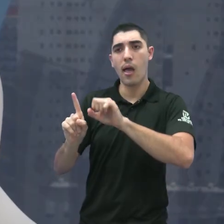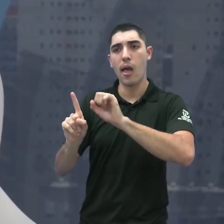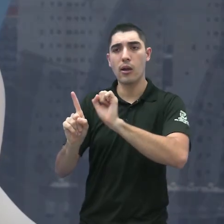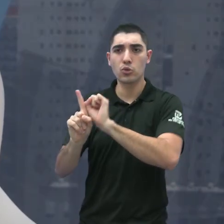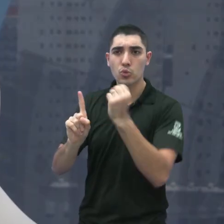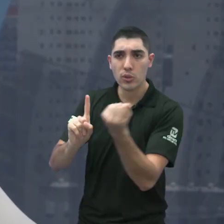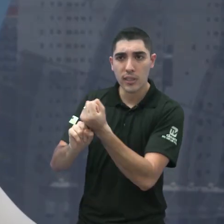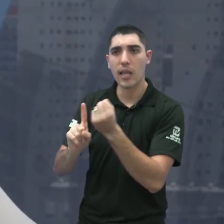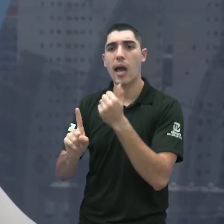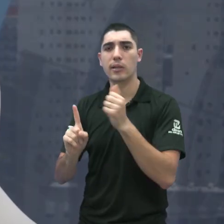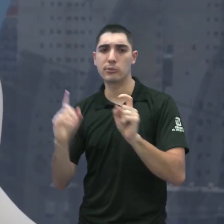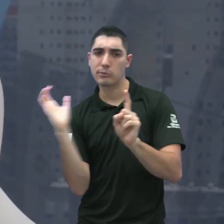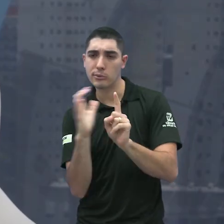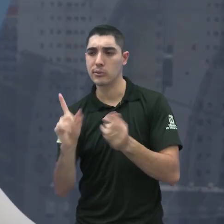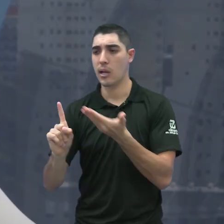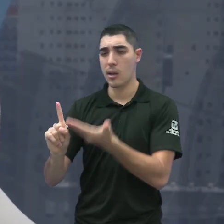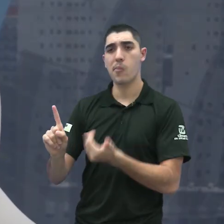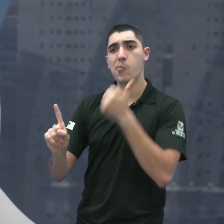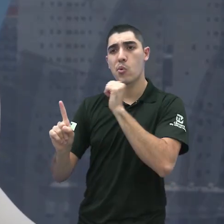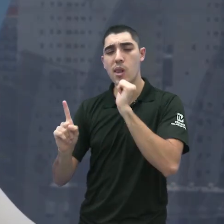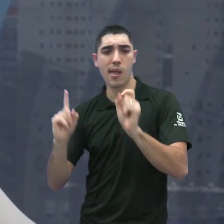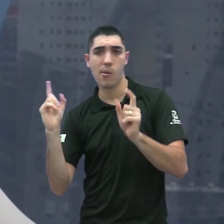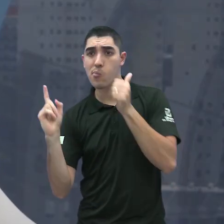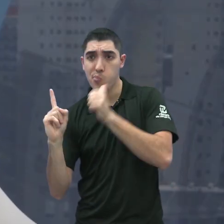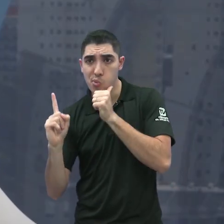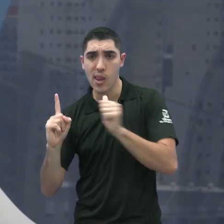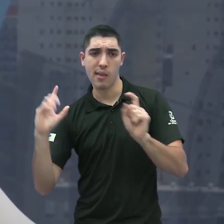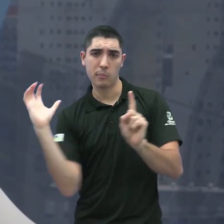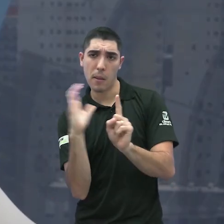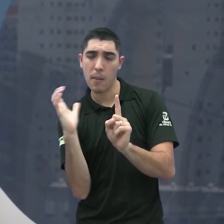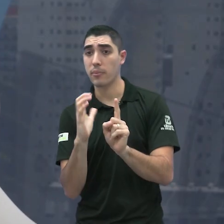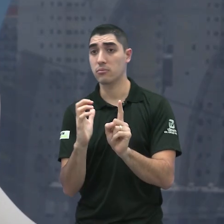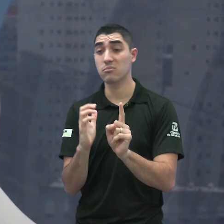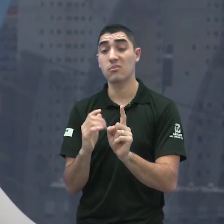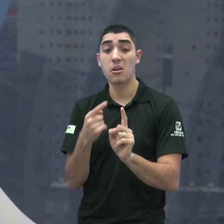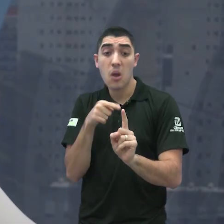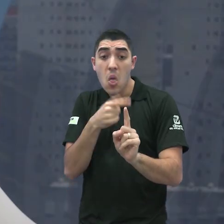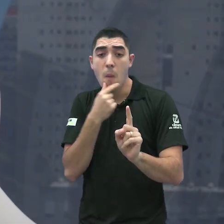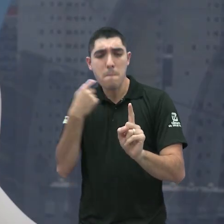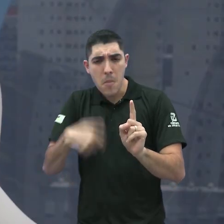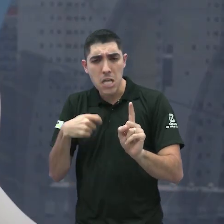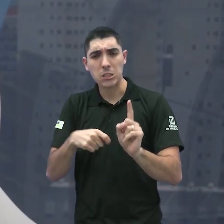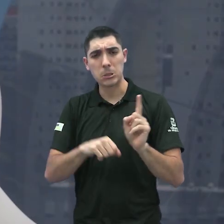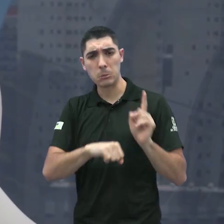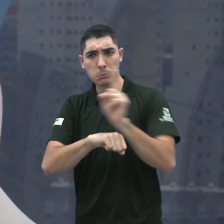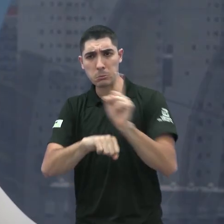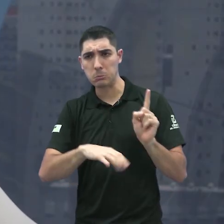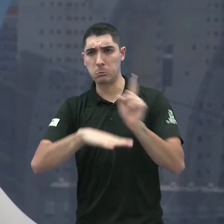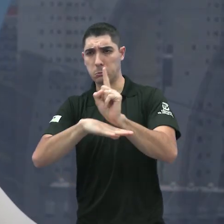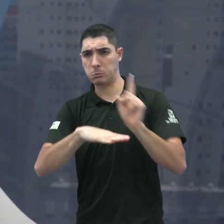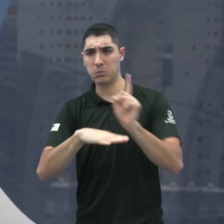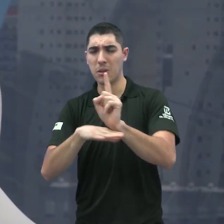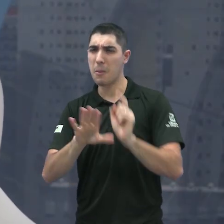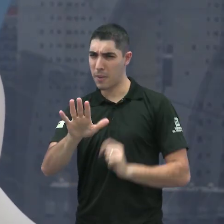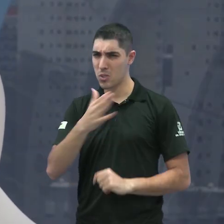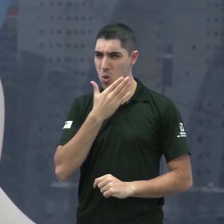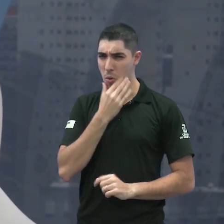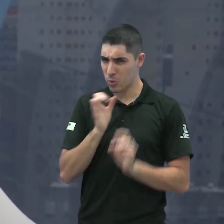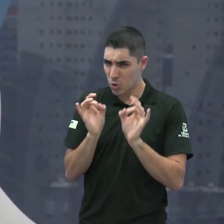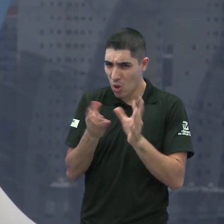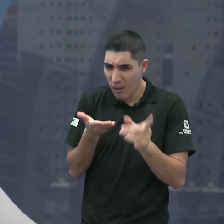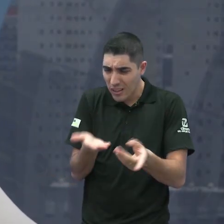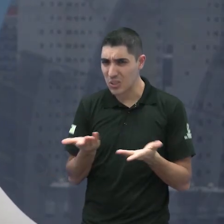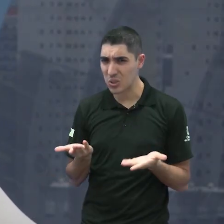qualquer pessoa que conviva ali. Espera-se isso do homem, né? E será que realmente o homem é apenas isso? E ele deve